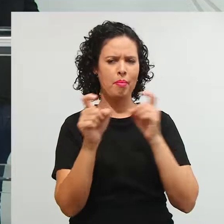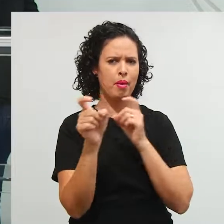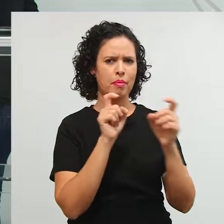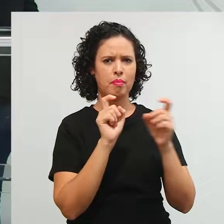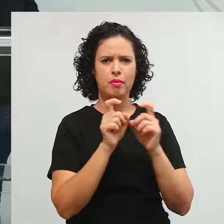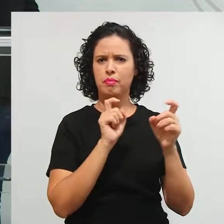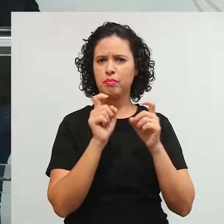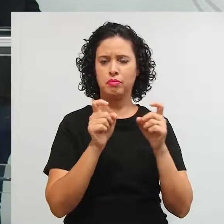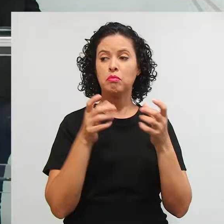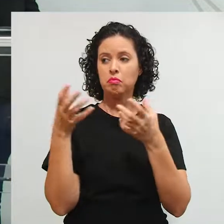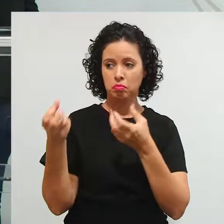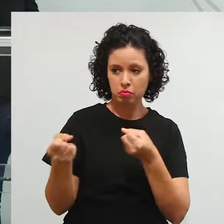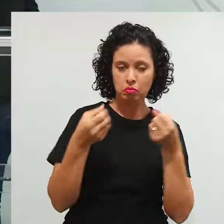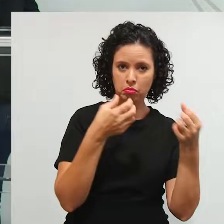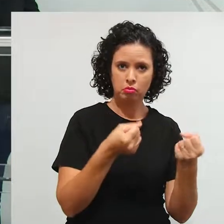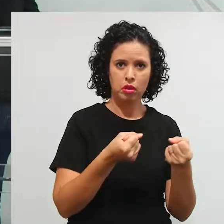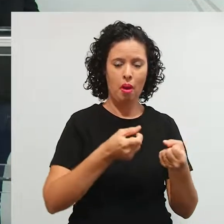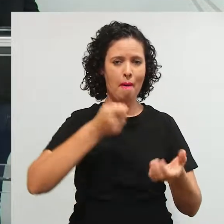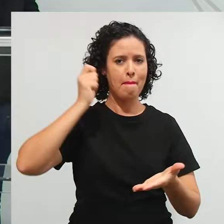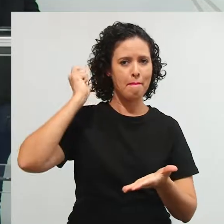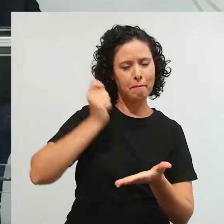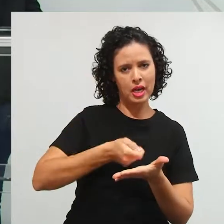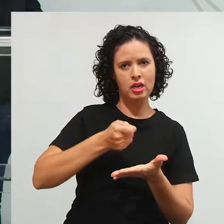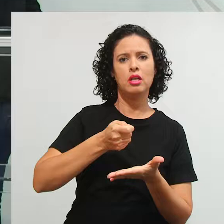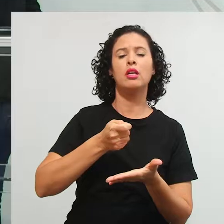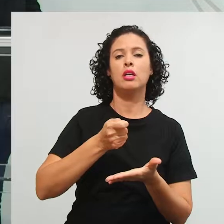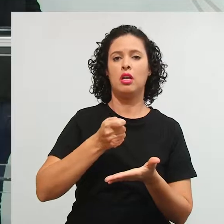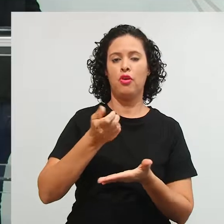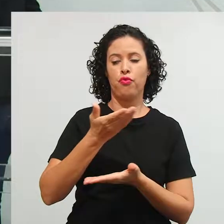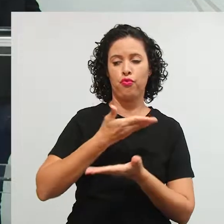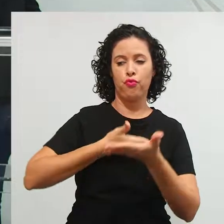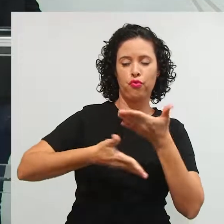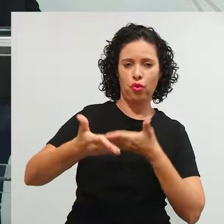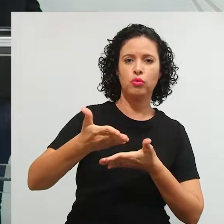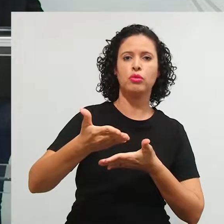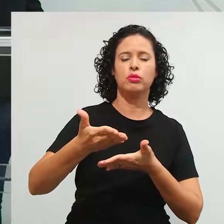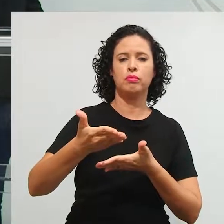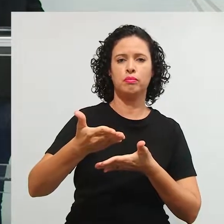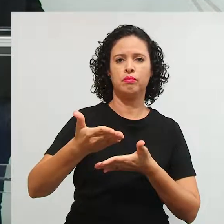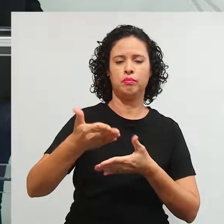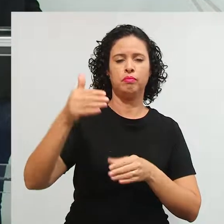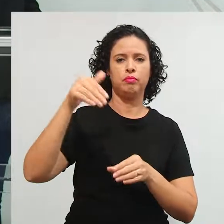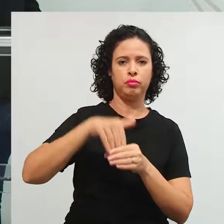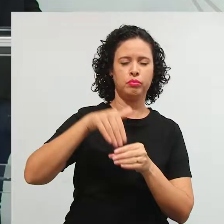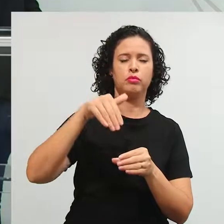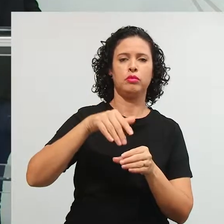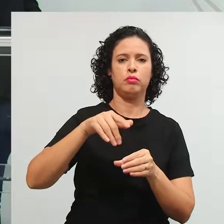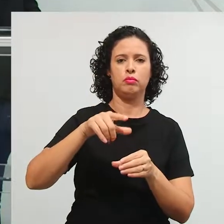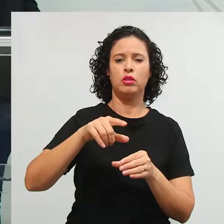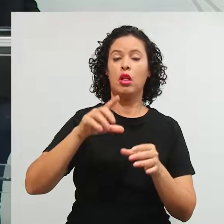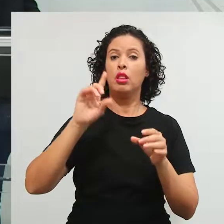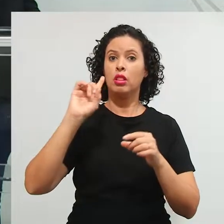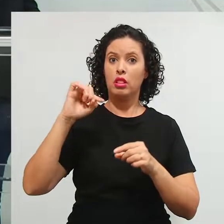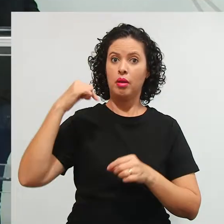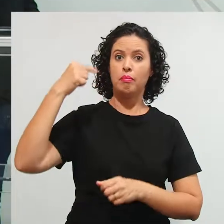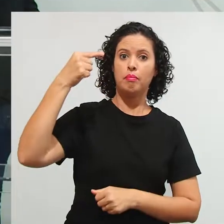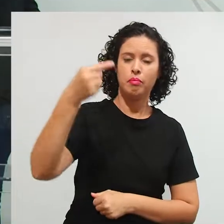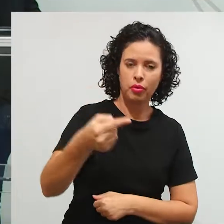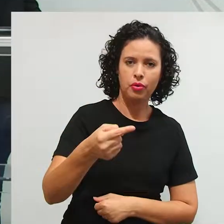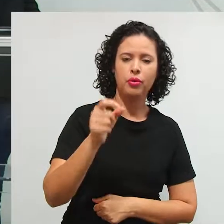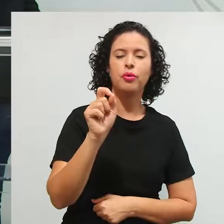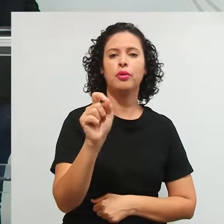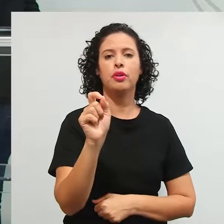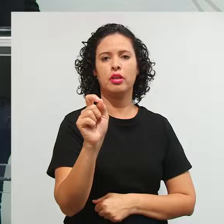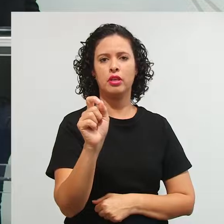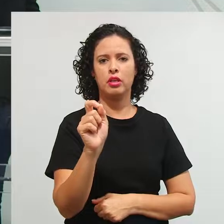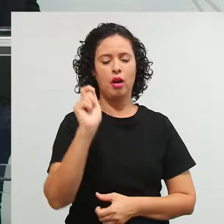e aprove e retorne para ele sancionar. Só depois deste momento